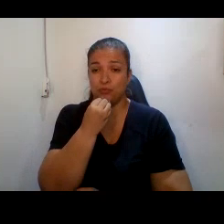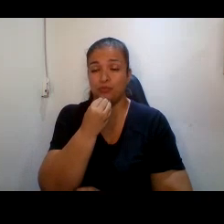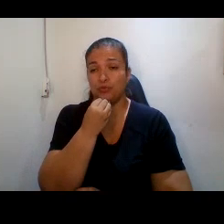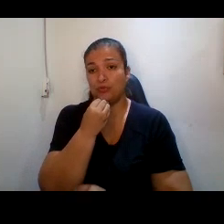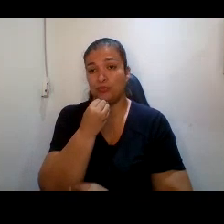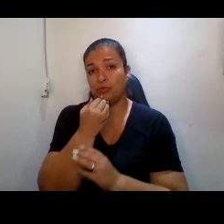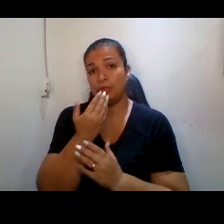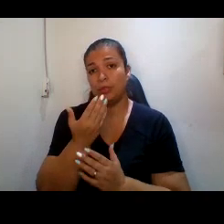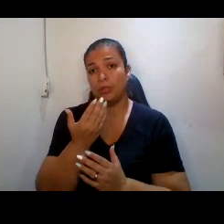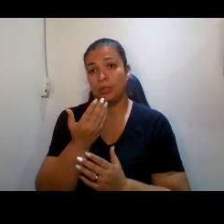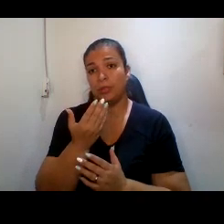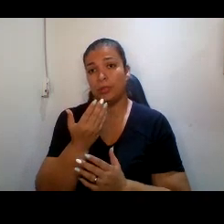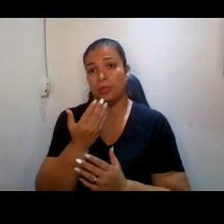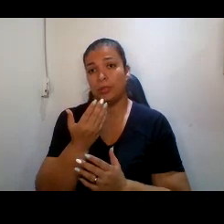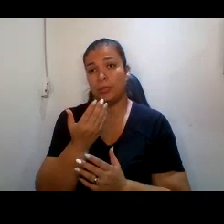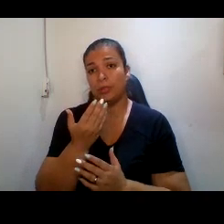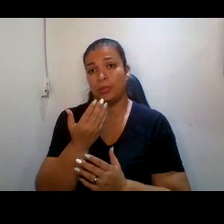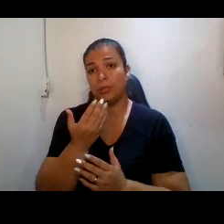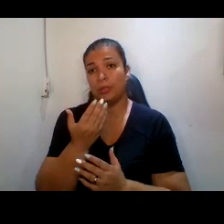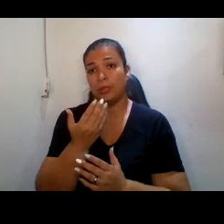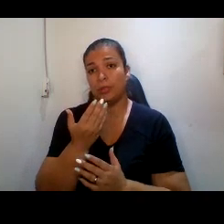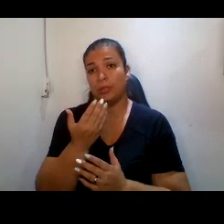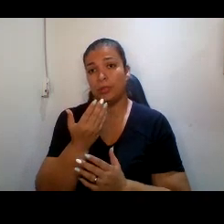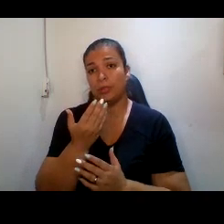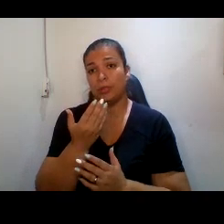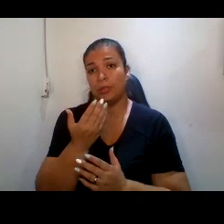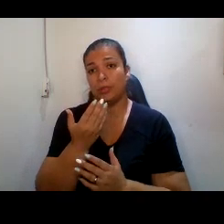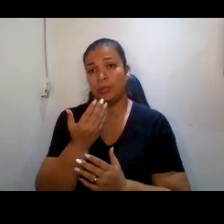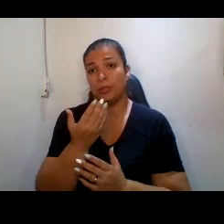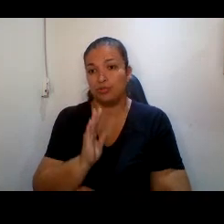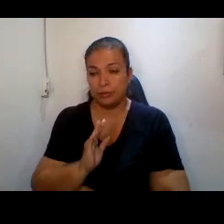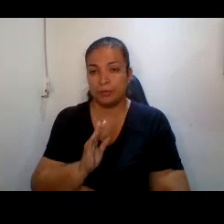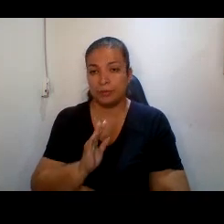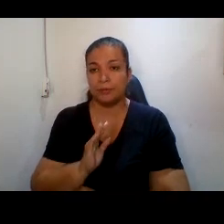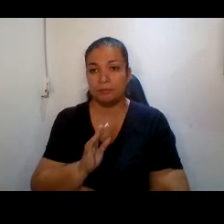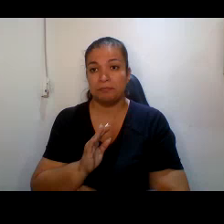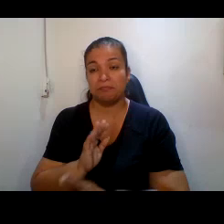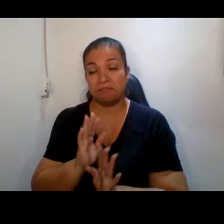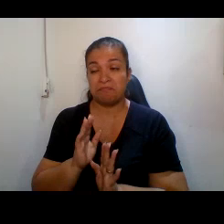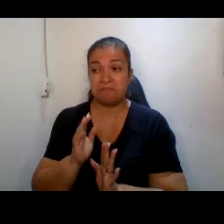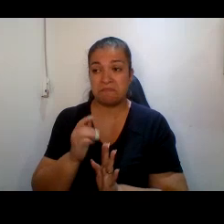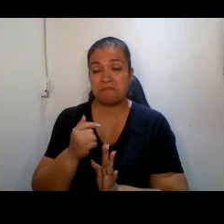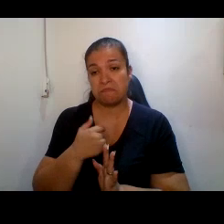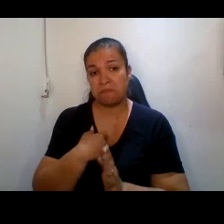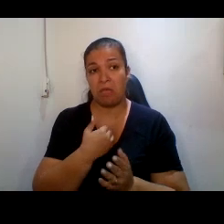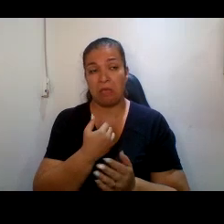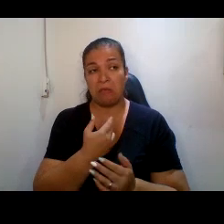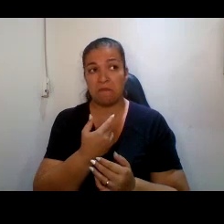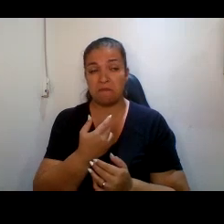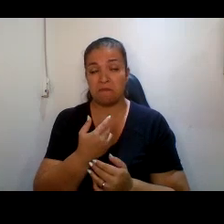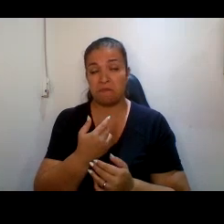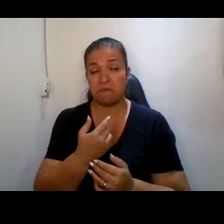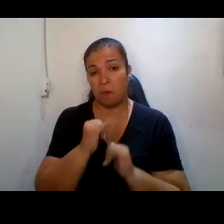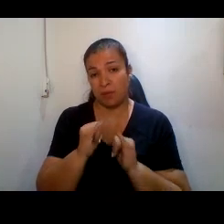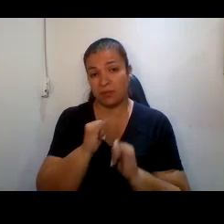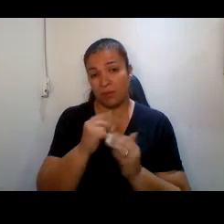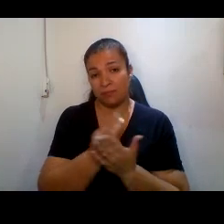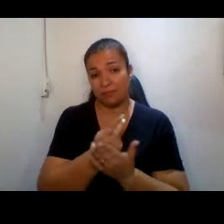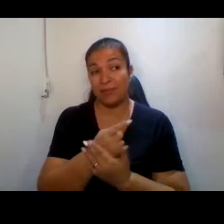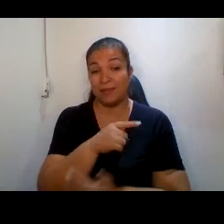pelo e-mail, tá? Então, eu dei uma informação equivocada, e a Alexia é uma das nossas